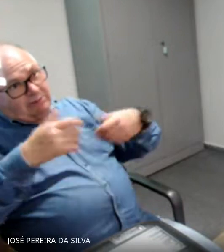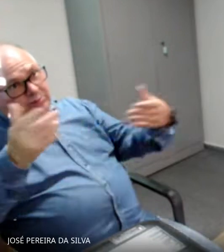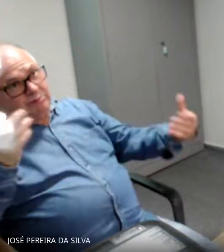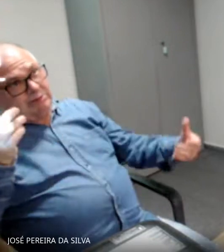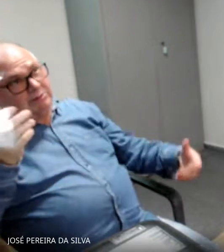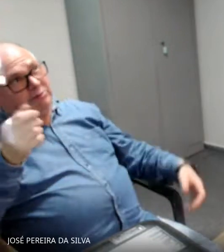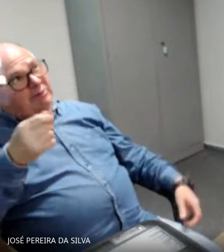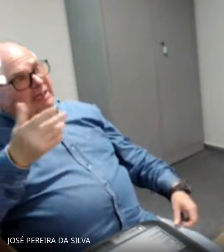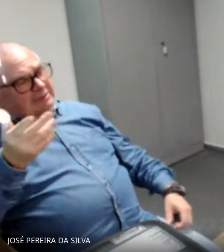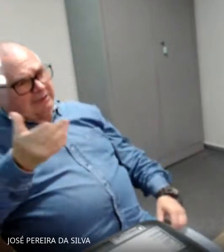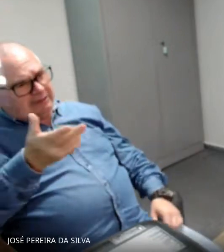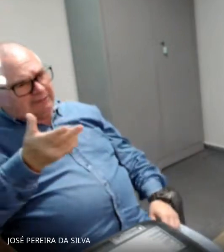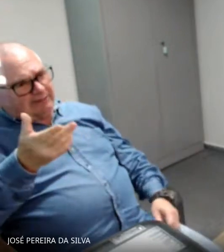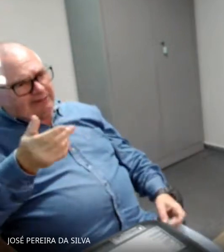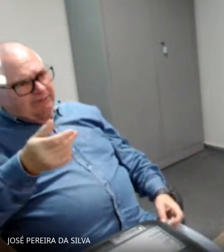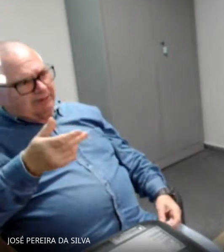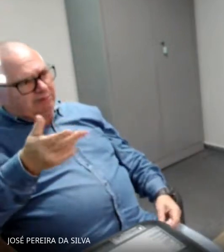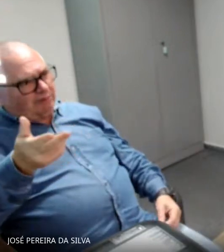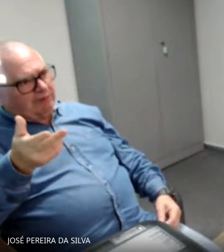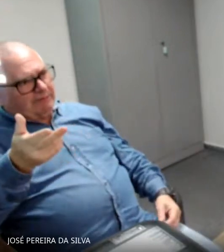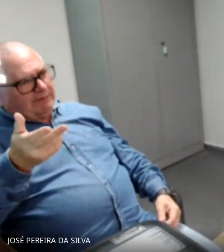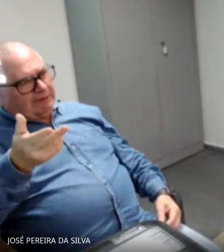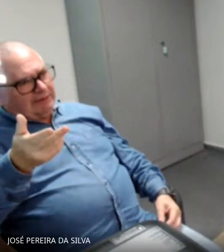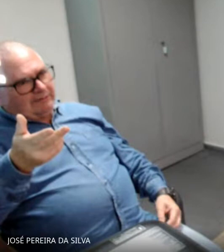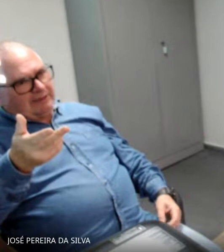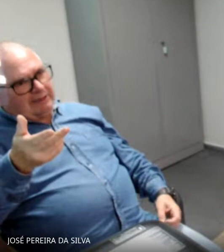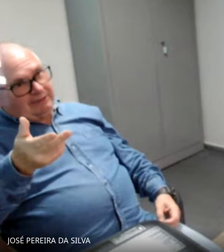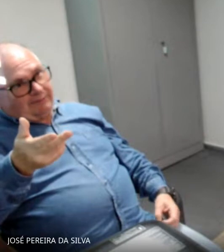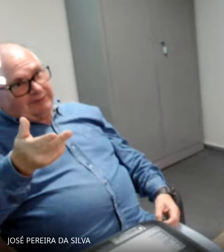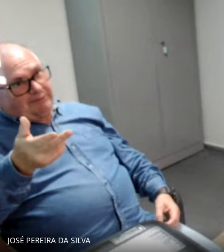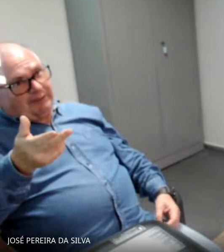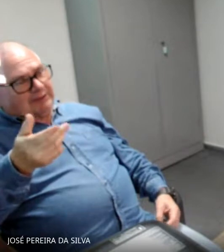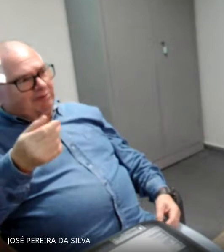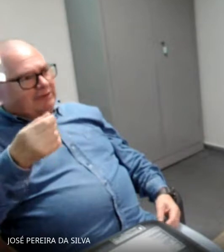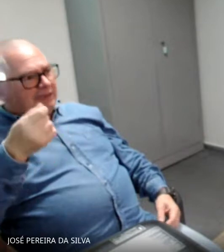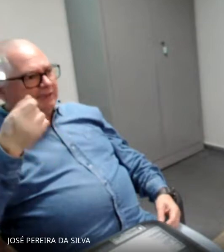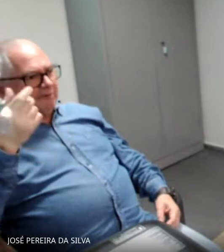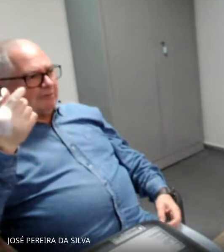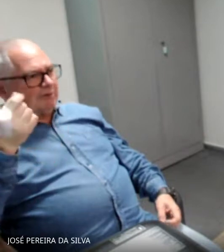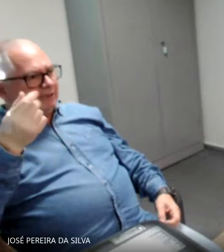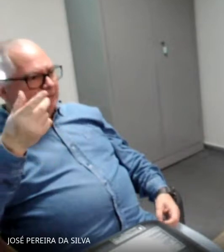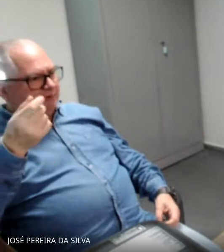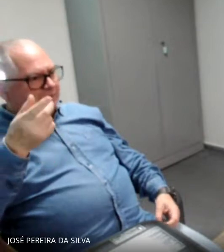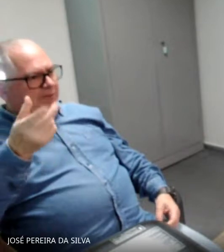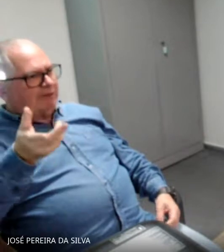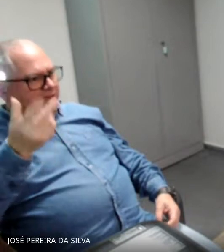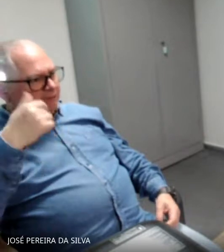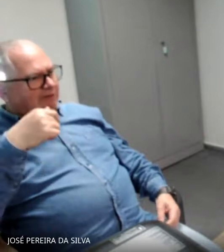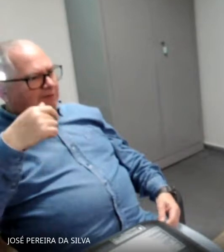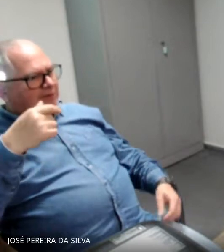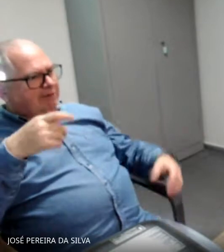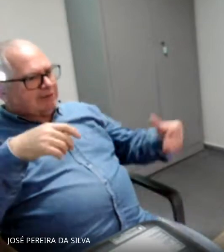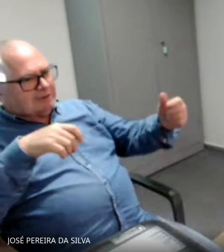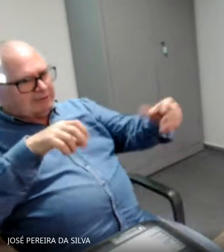ele, o autor, é o Velasco, né, que está falando da autocura, ele está falando lá que ele estava fazendo a experiência hoje de criar um tipo de uma cápsula no comprimido, que se